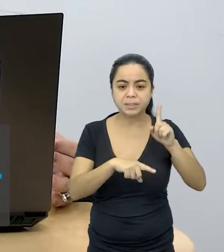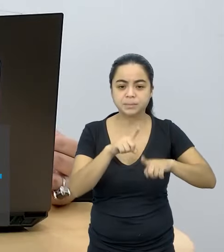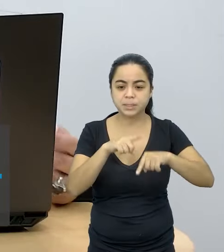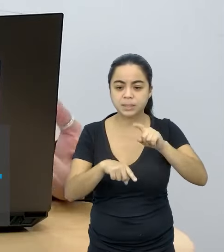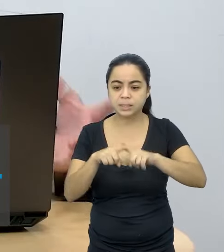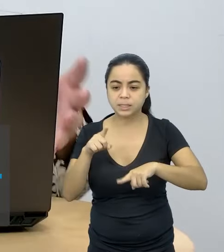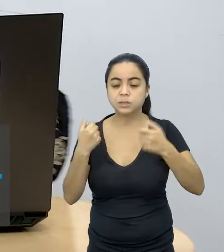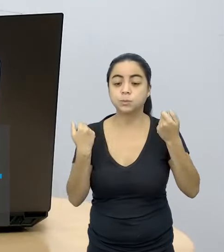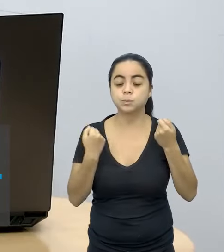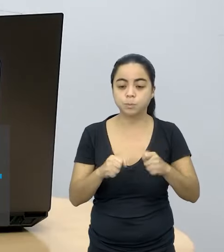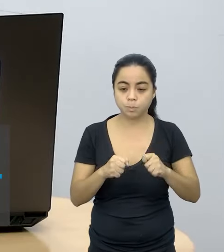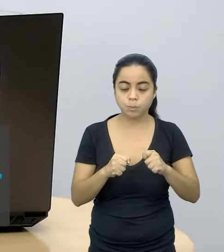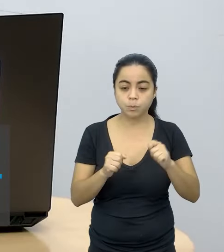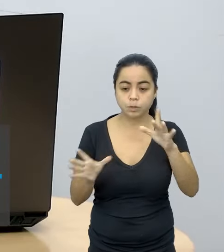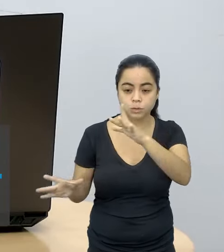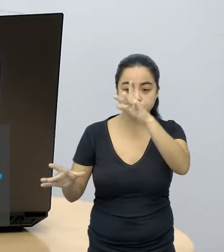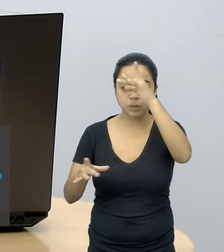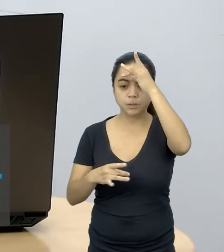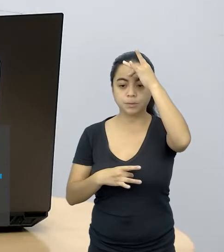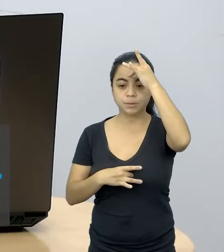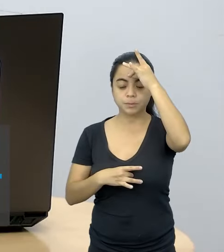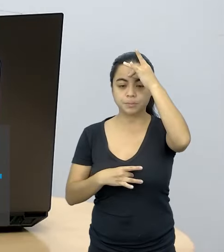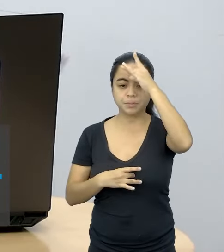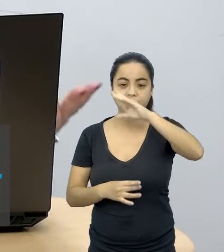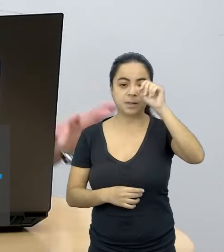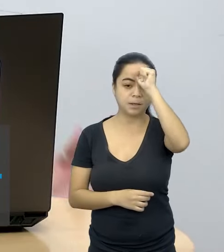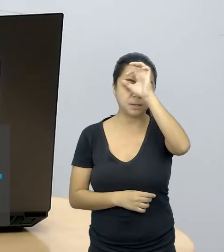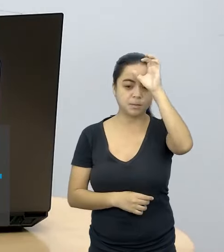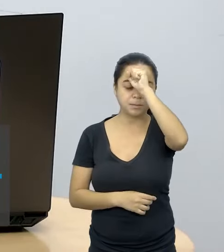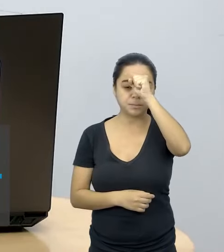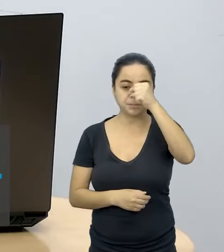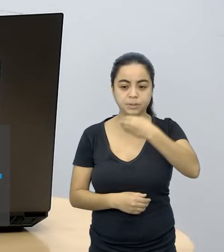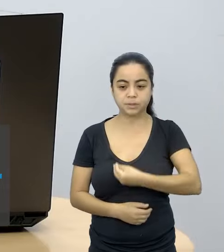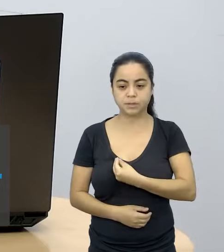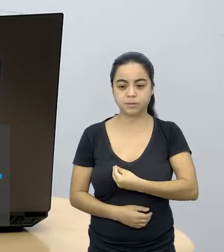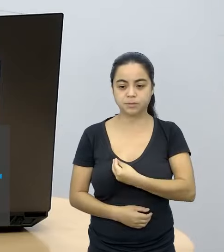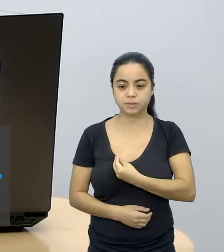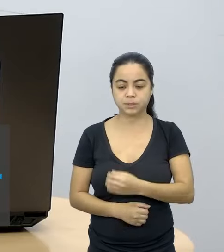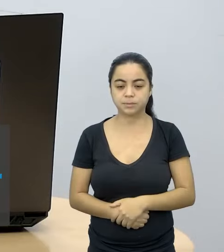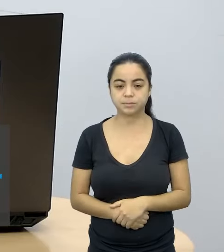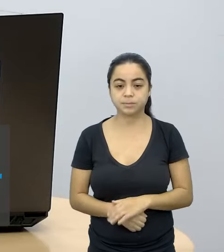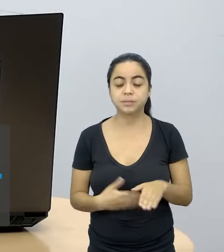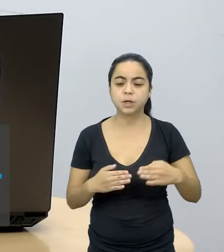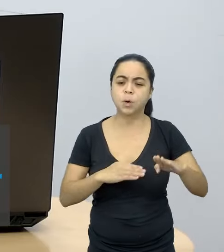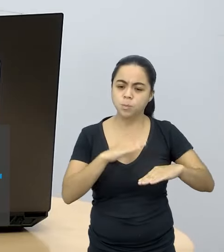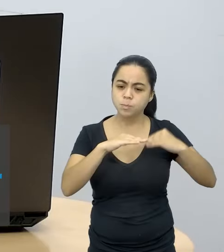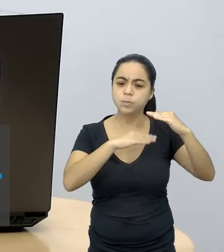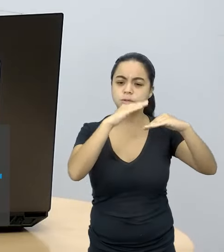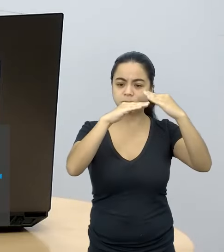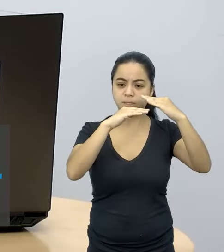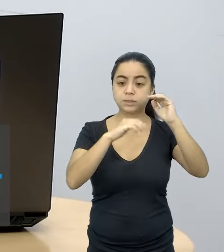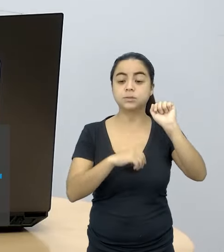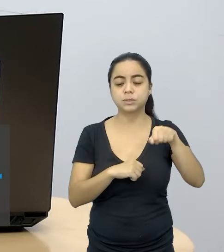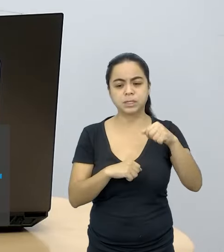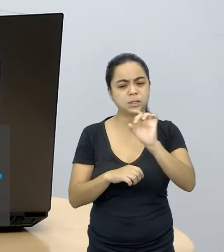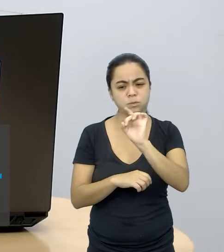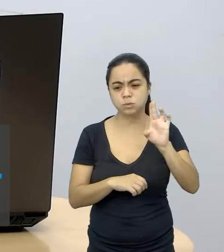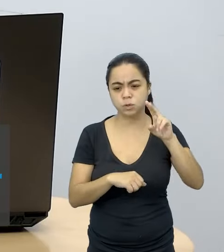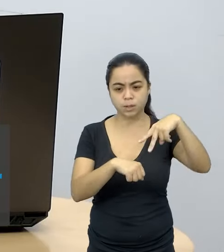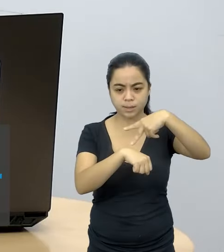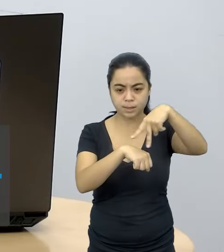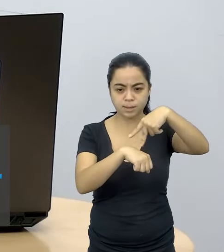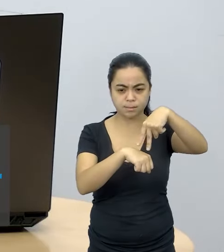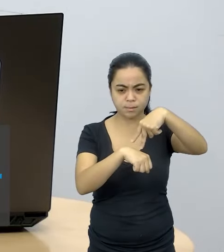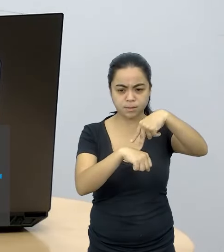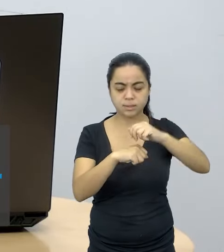ele vai poder tá incorporando isso e aprendendo para a vida. Eles vão né? ver que é um processo, né, de construção ali, não é só apenas a dança, mas ele tem que ver que